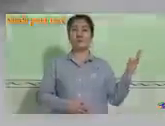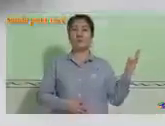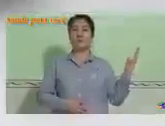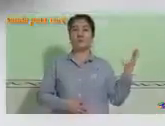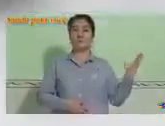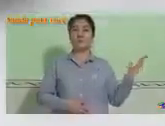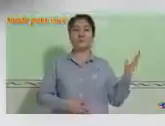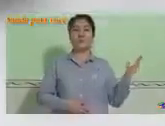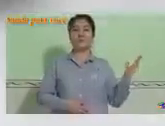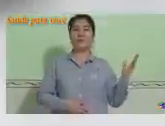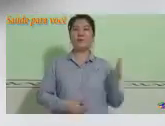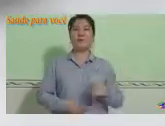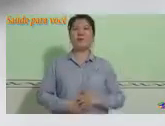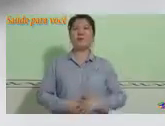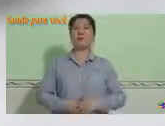Deve